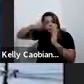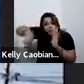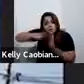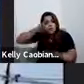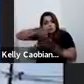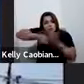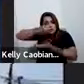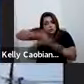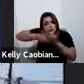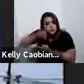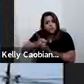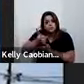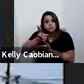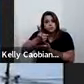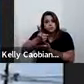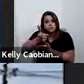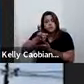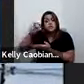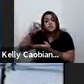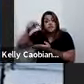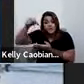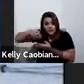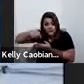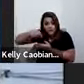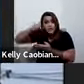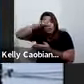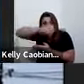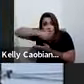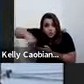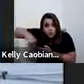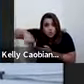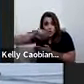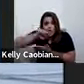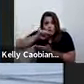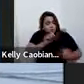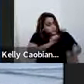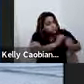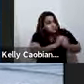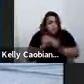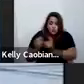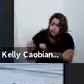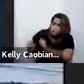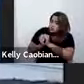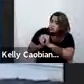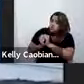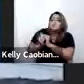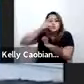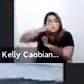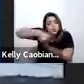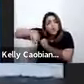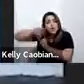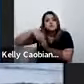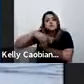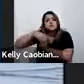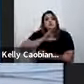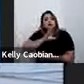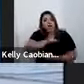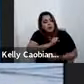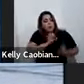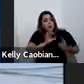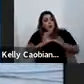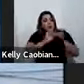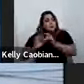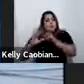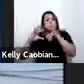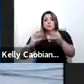de carregar o companheiro do lado, porque sindicato é o companheiro, é a união, não é esse cabeção